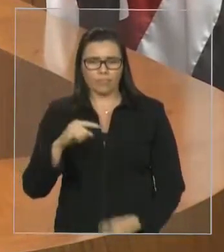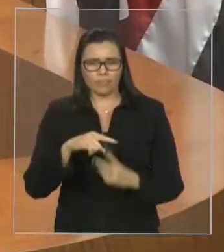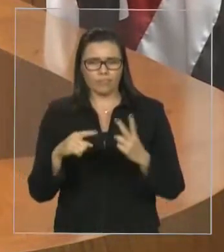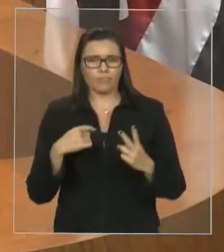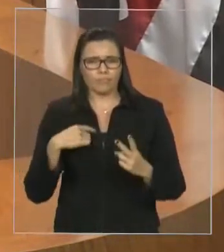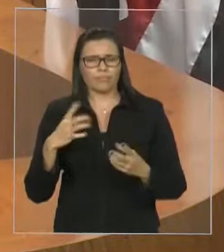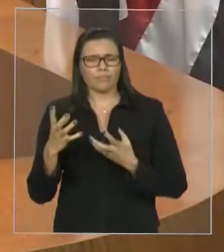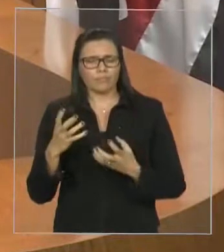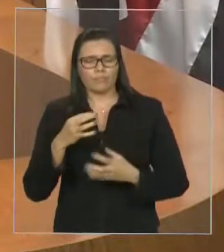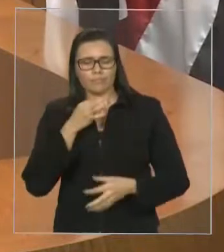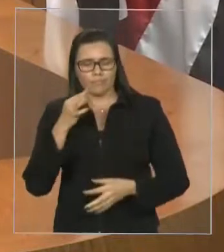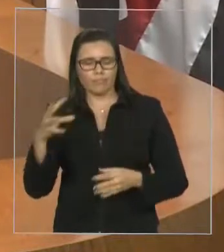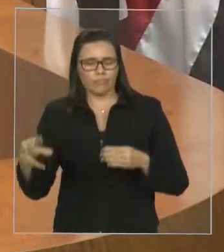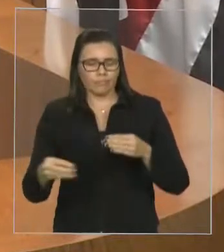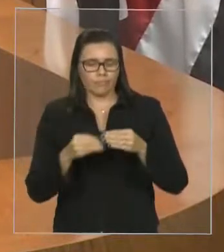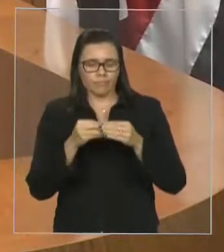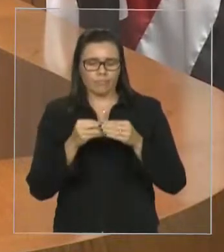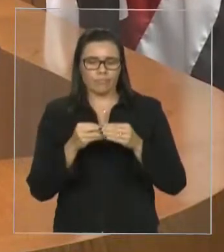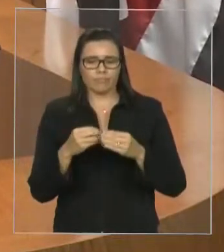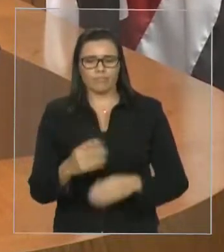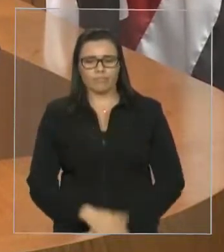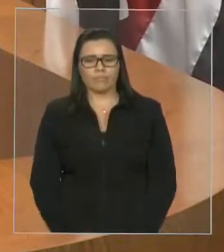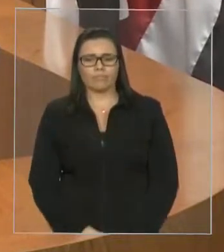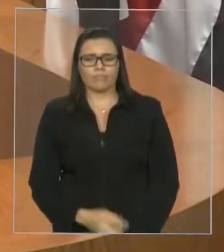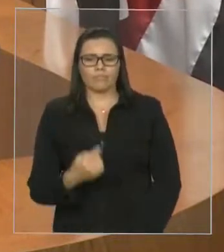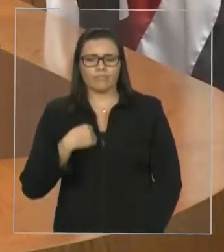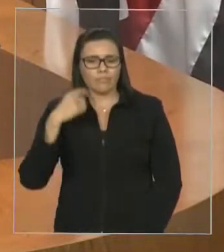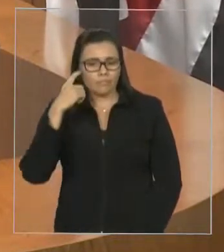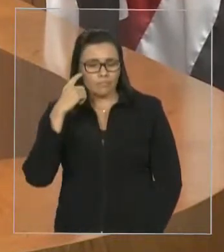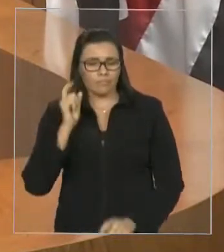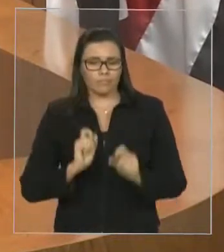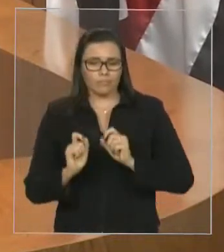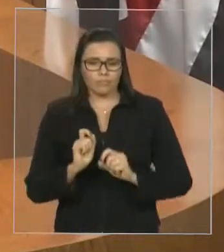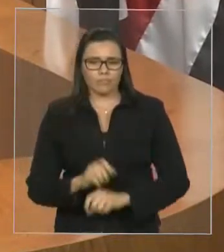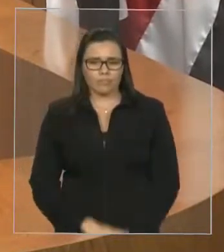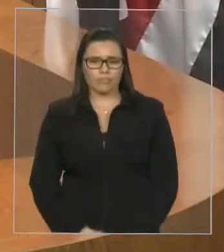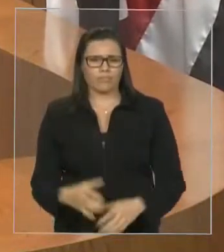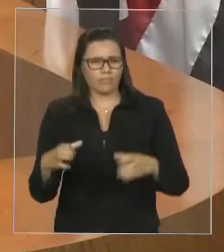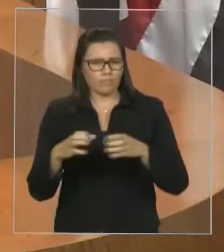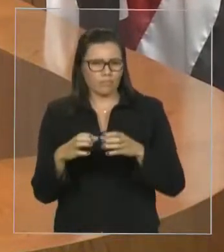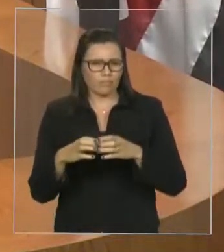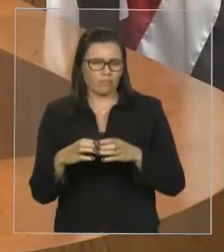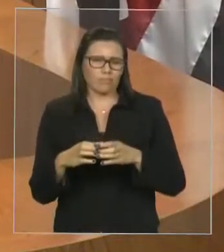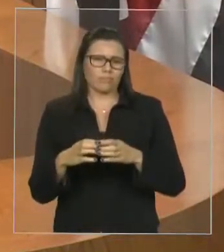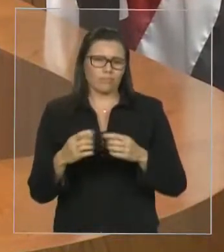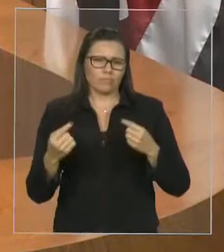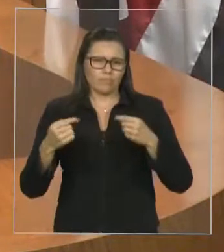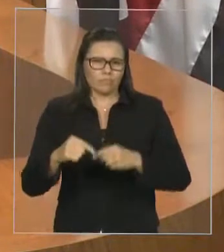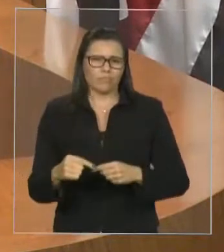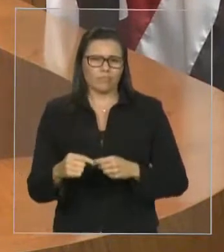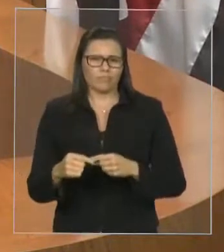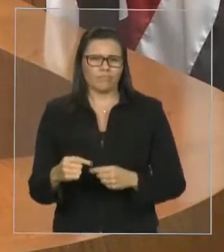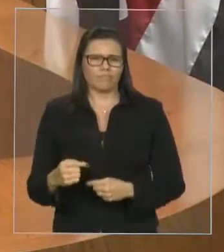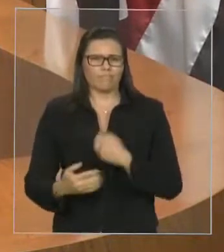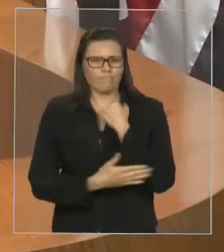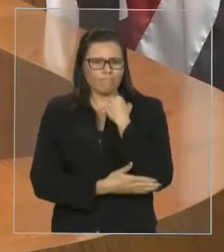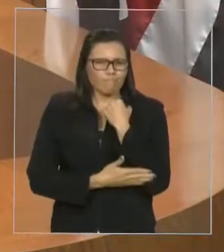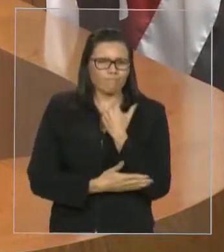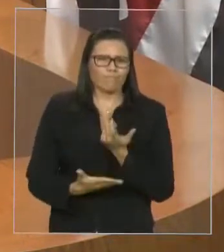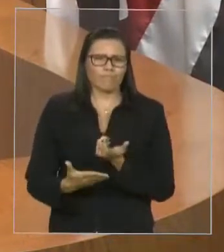o quanto pior melhor, deputado Rafael. O que a oposição saudosista, e que ainda não conseguiu